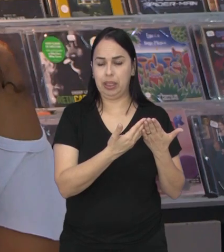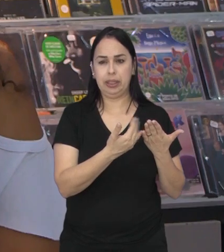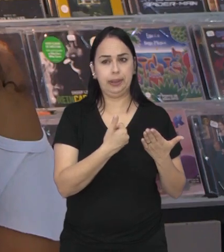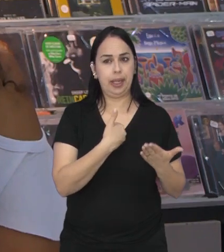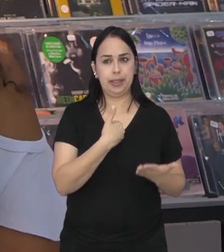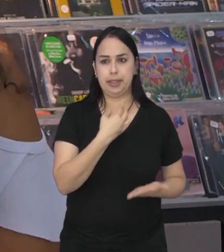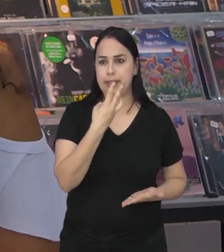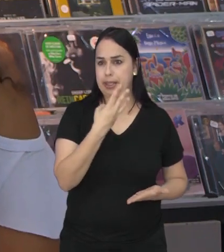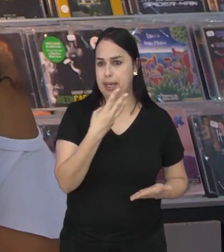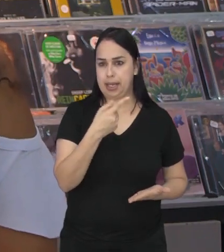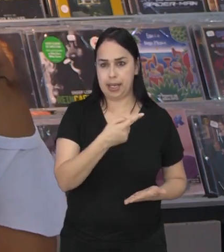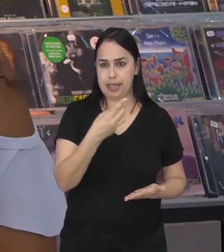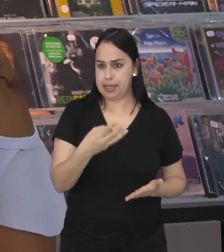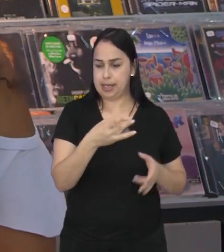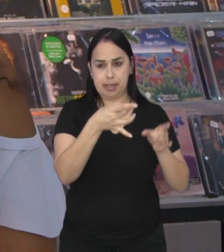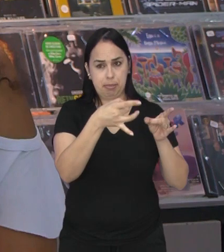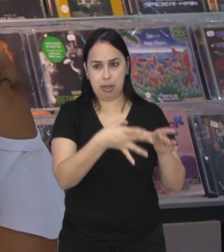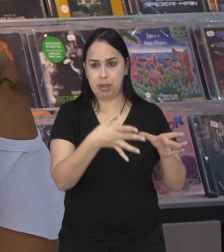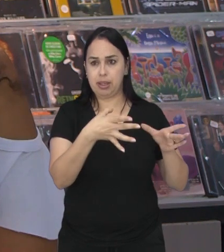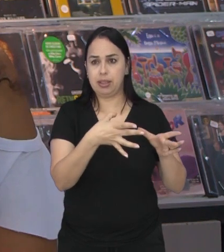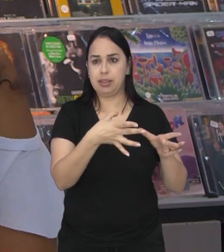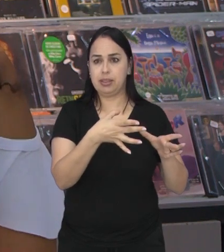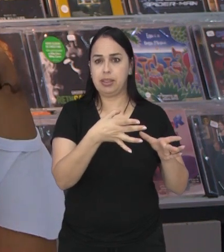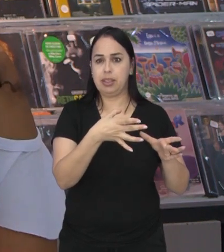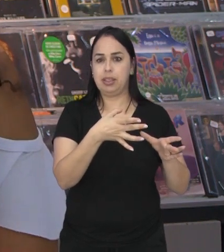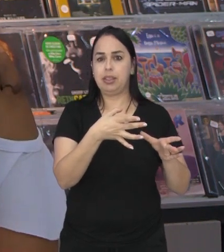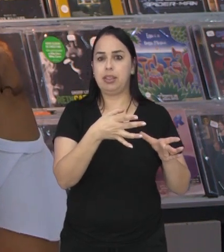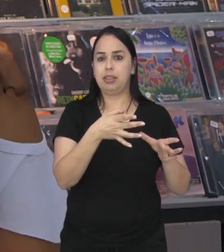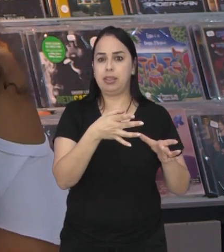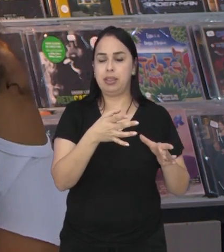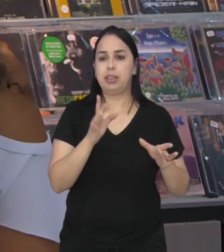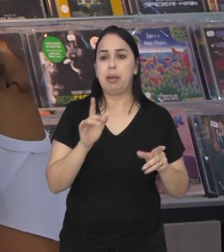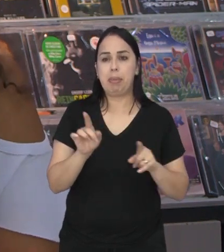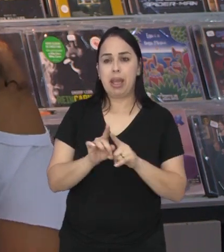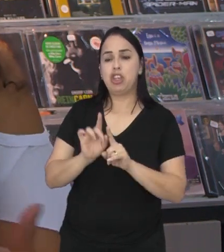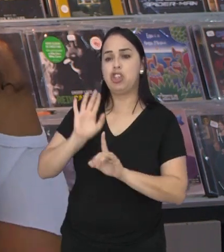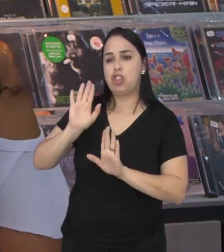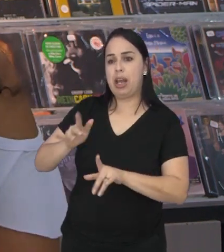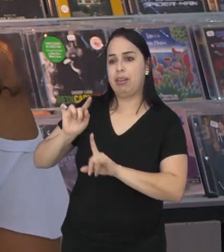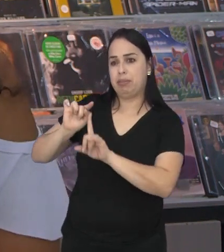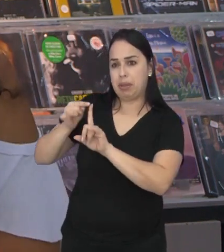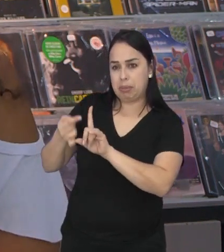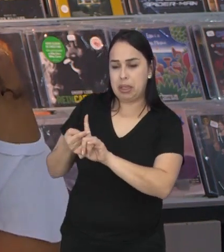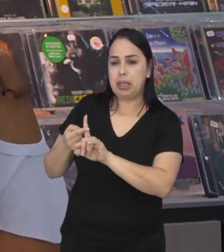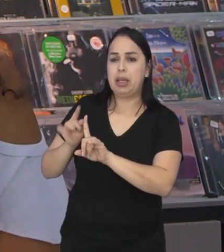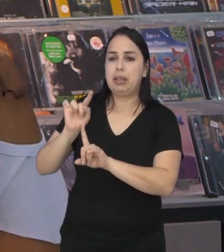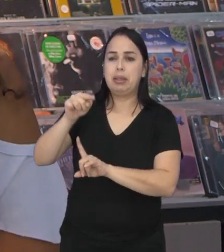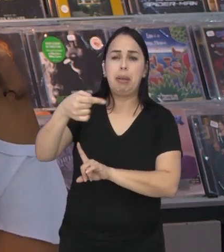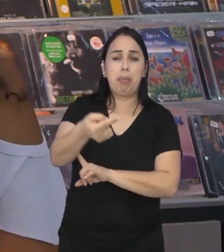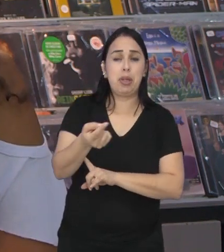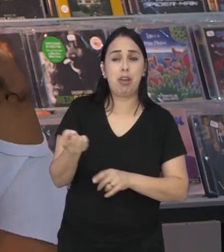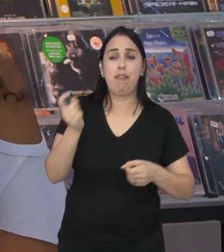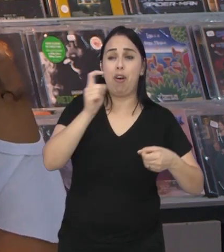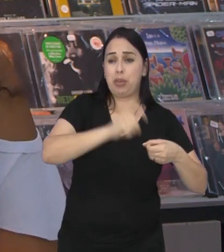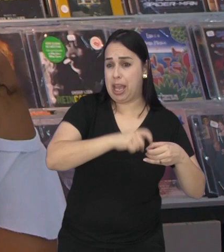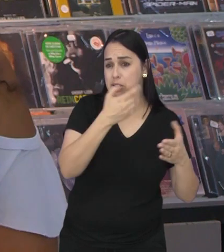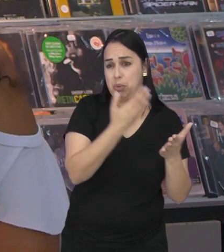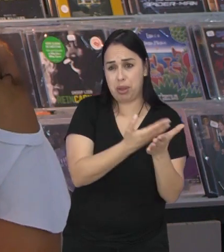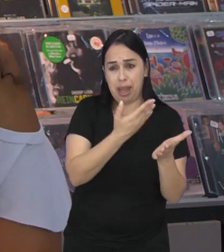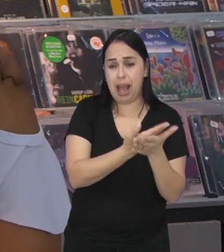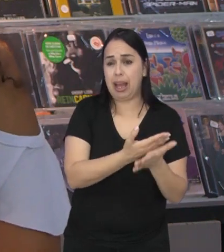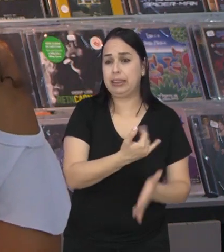13 anos, assim, eu já saí da escola, eu voltei a estudar, eu já era mãe, fui me formar no ensino médio com 25